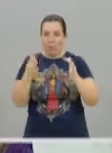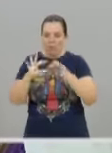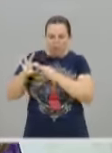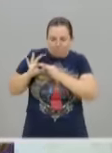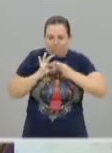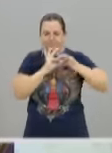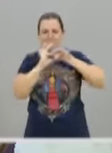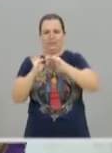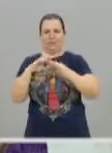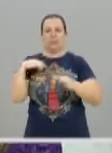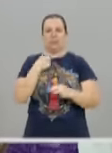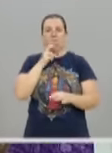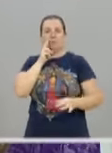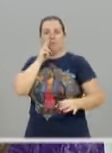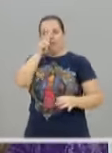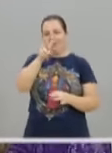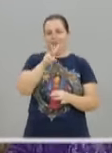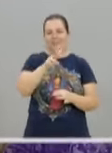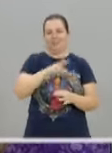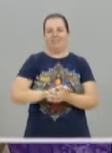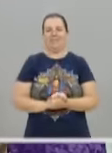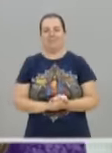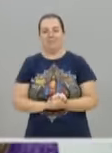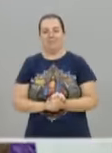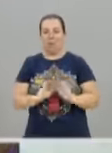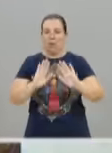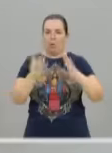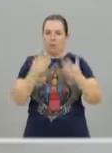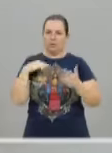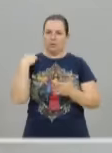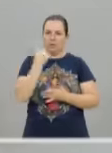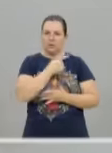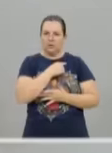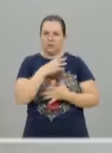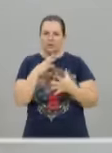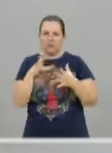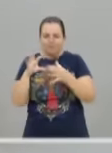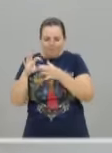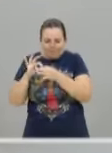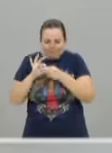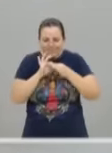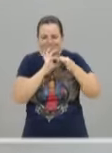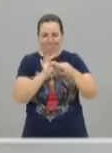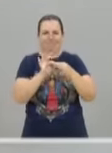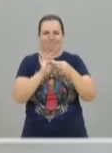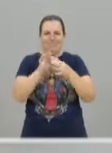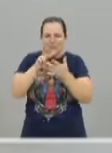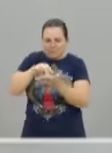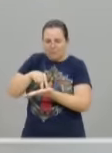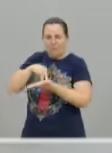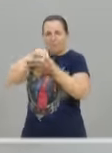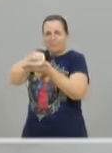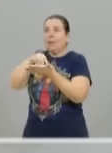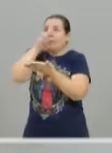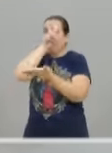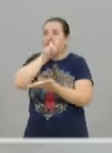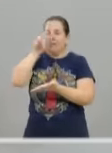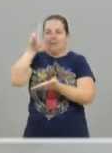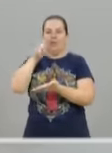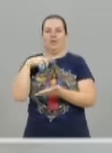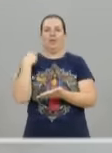somos fortes quando nós somos coesos Em Deus nós vencemos